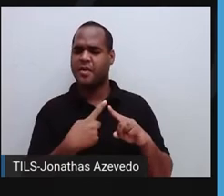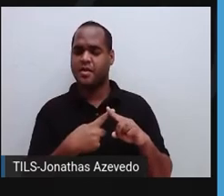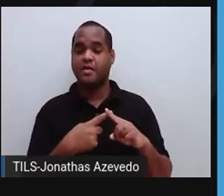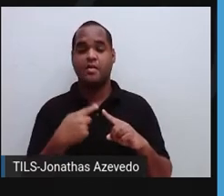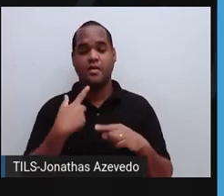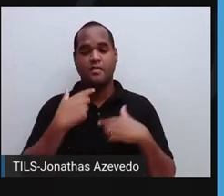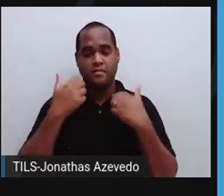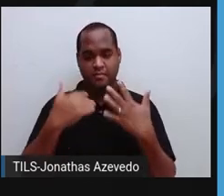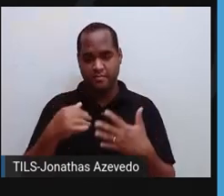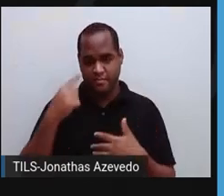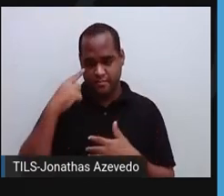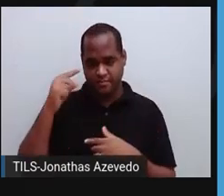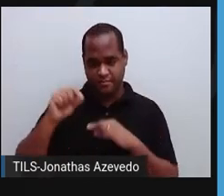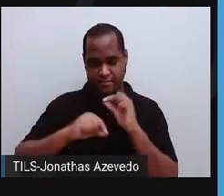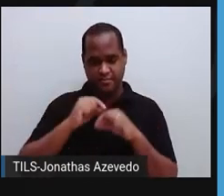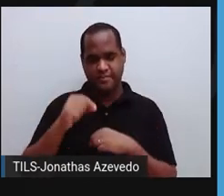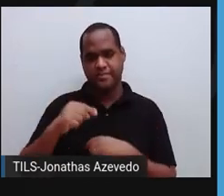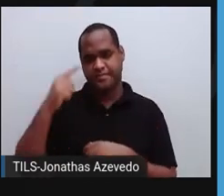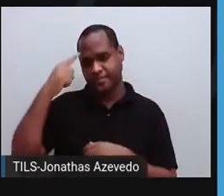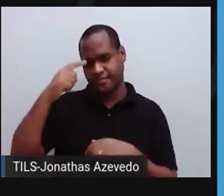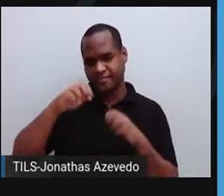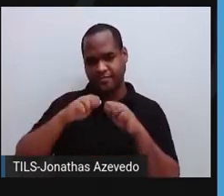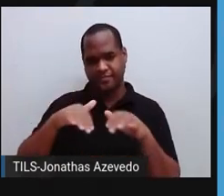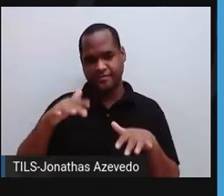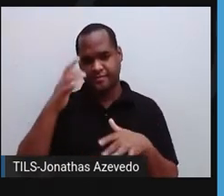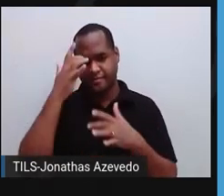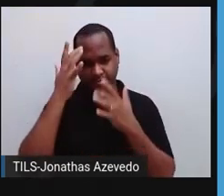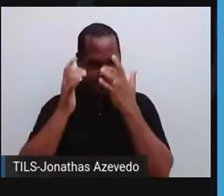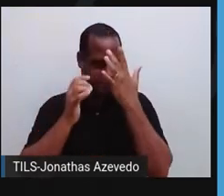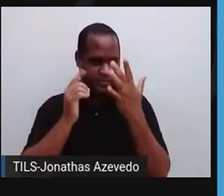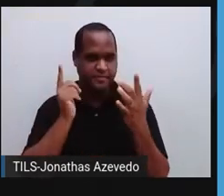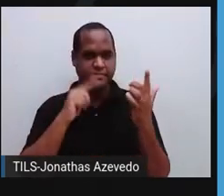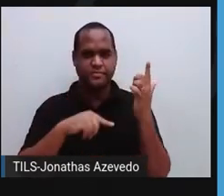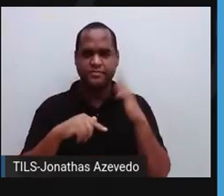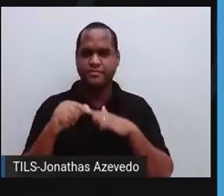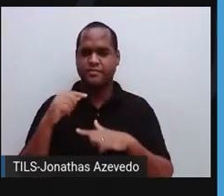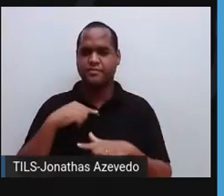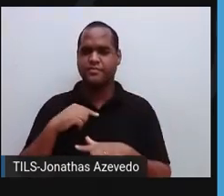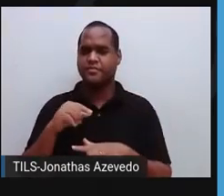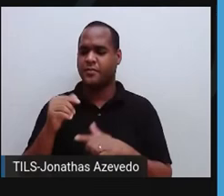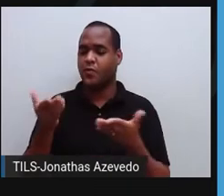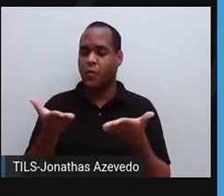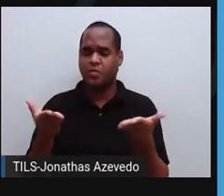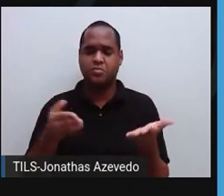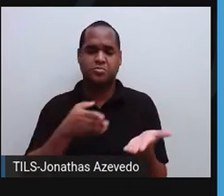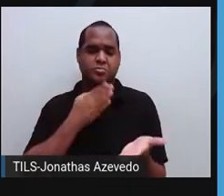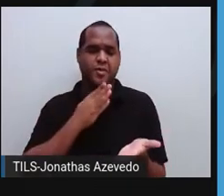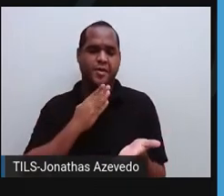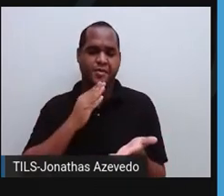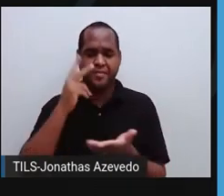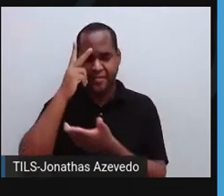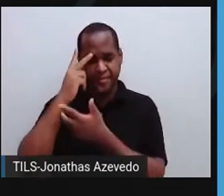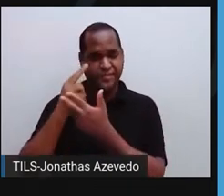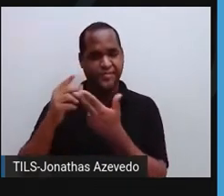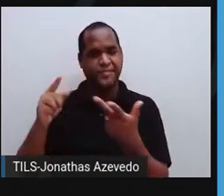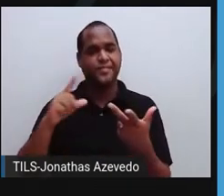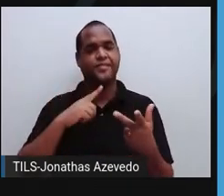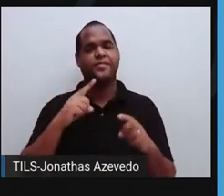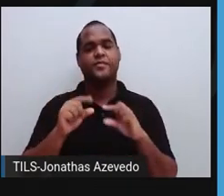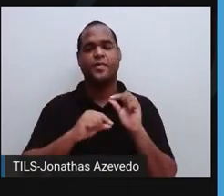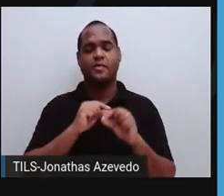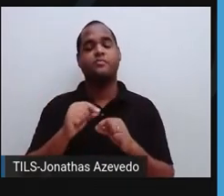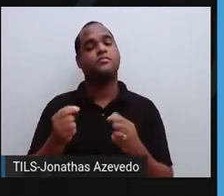muito intuitivas, fáceis de serem entendidas, que caíram no senso comum e ainda são muito utilizadas. Então,